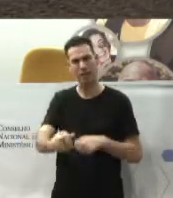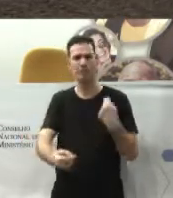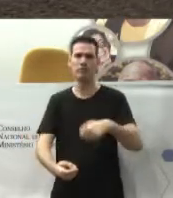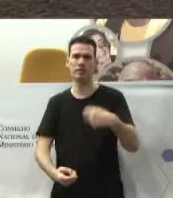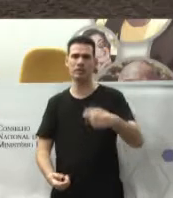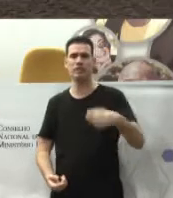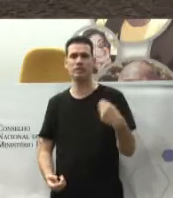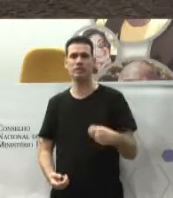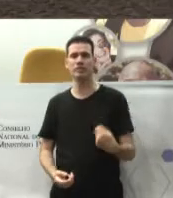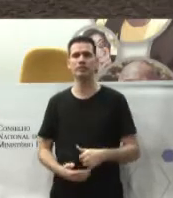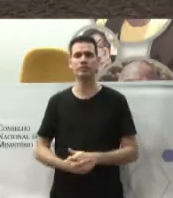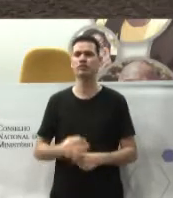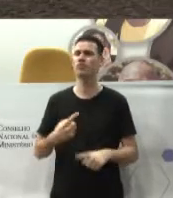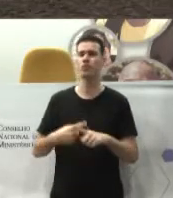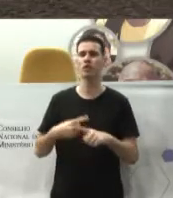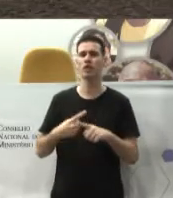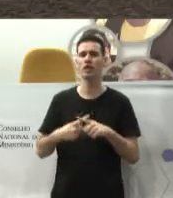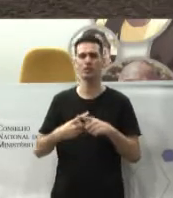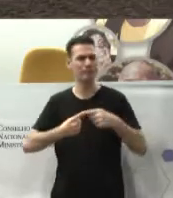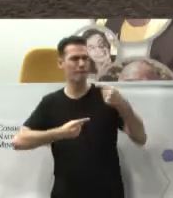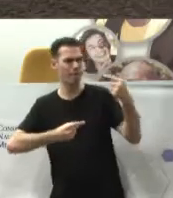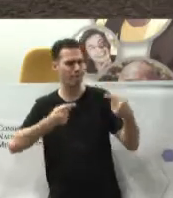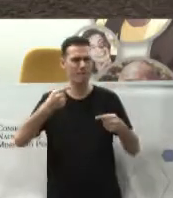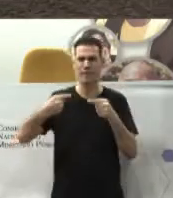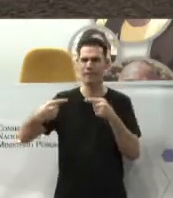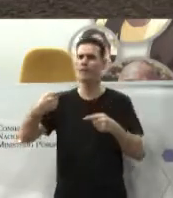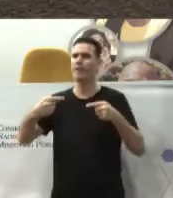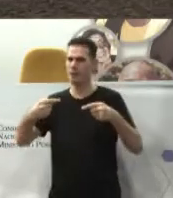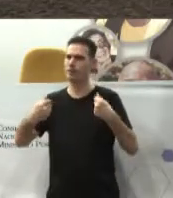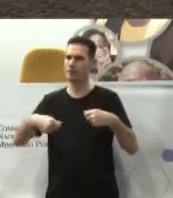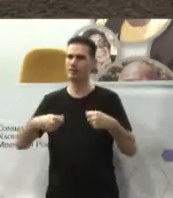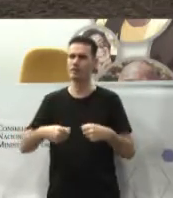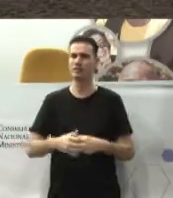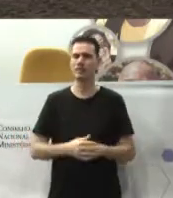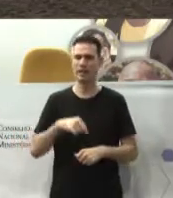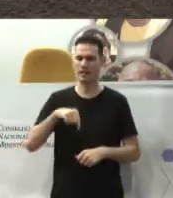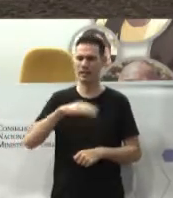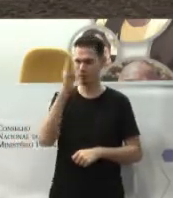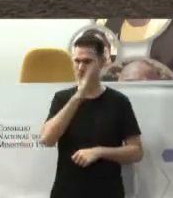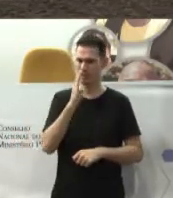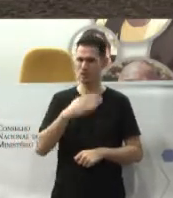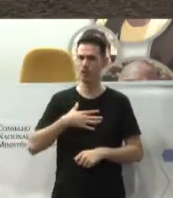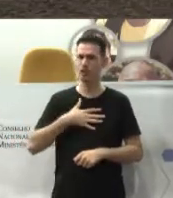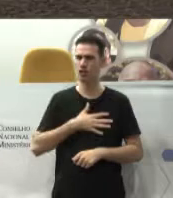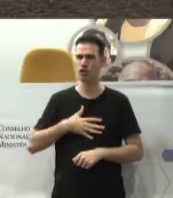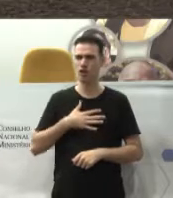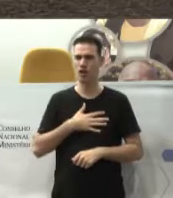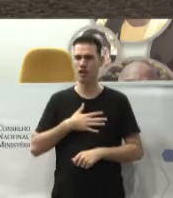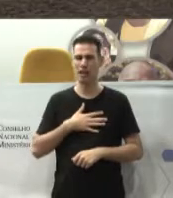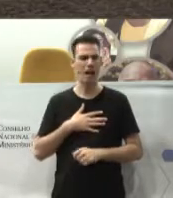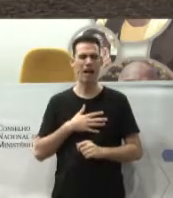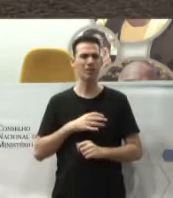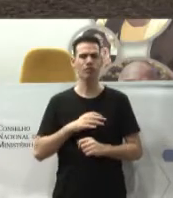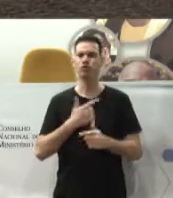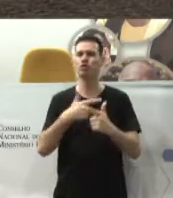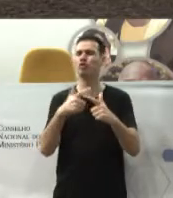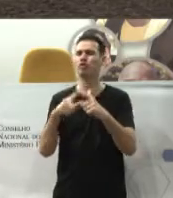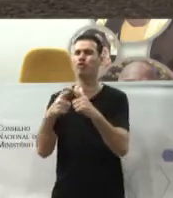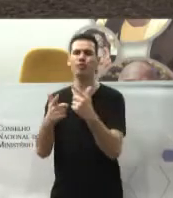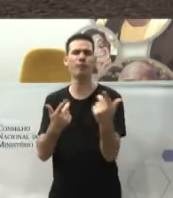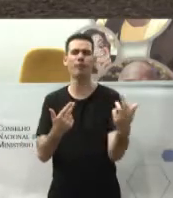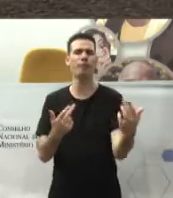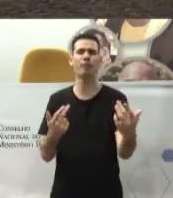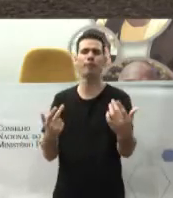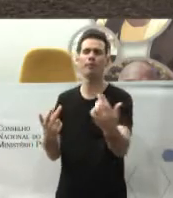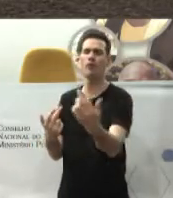porque a característica do conflito pede isso. Então, infelizmente, como nós no Brasil gostamos um pouco de empacotar tudo e de querer formulinha